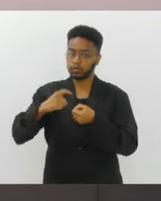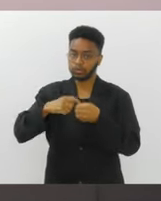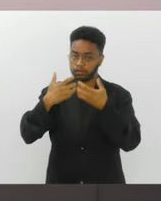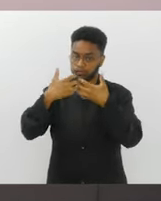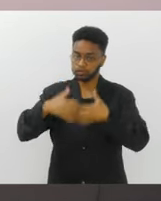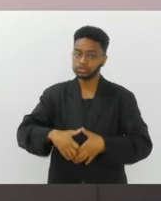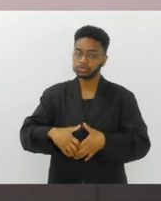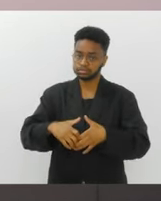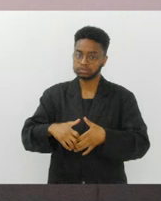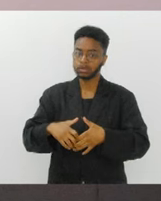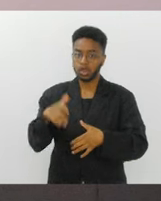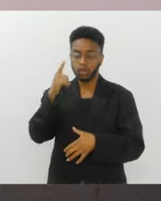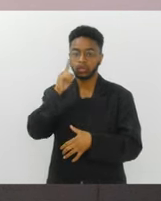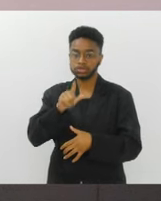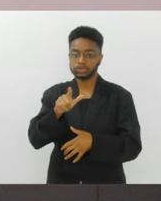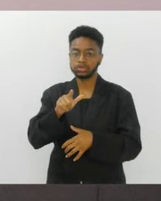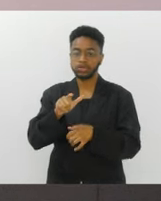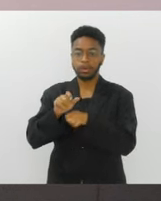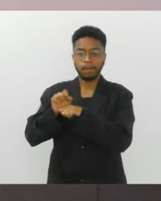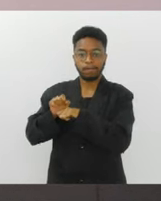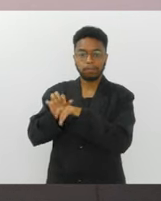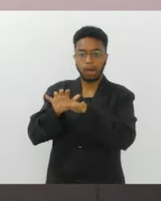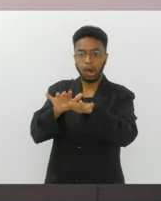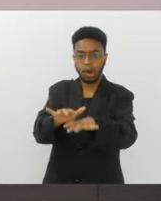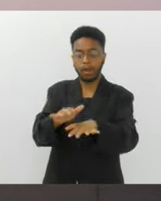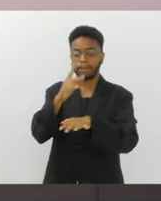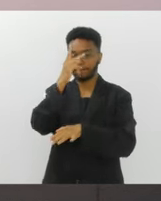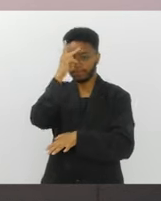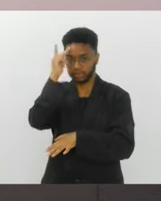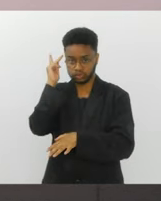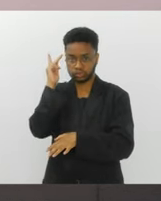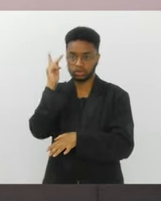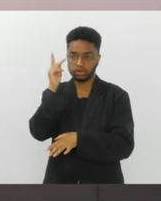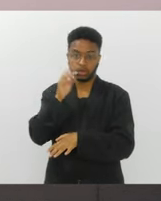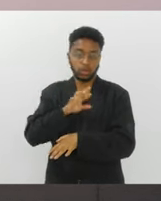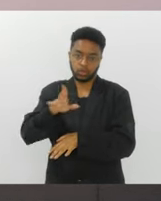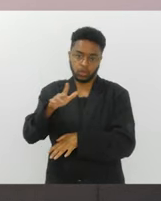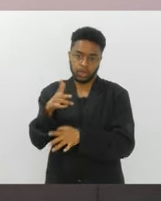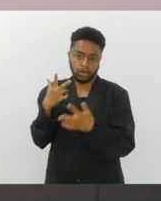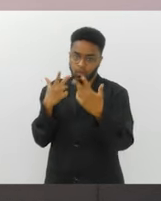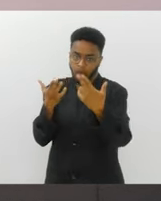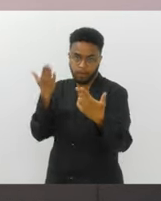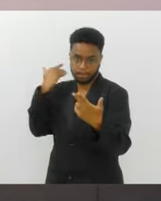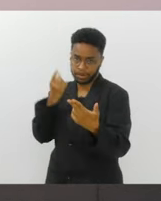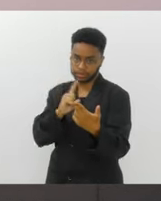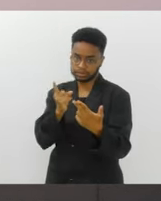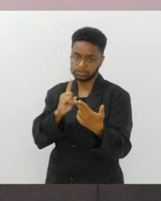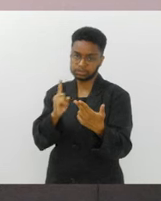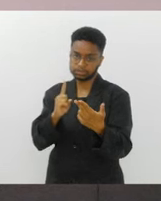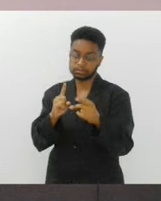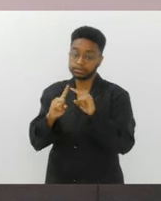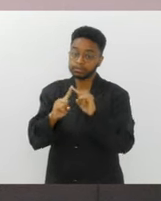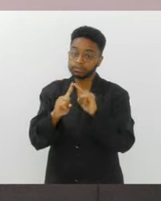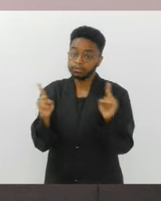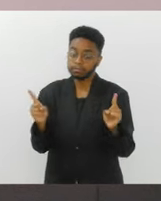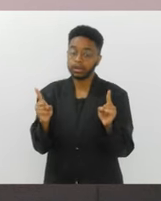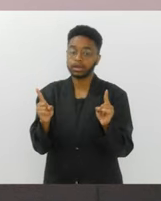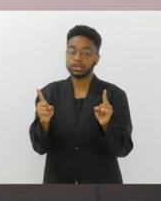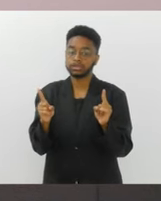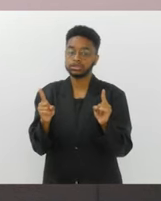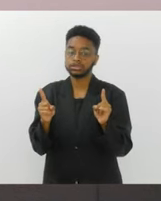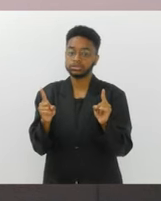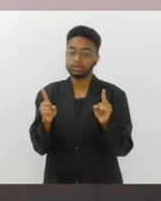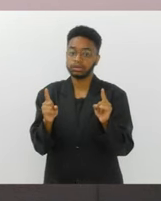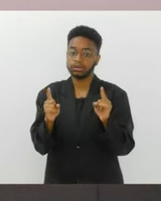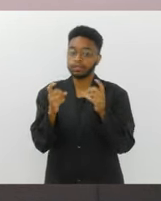a aumentar o seu volume transportado, não ao ponto que se estava anteriormente, mas a